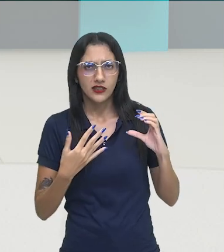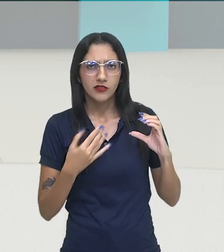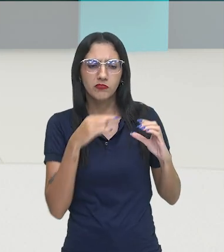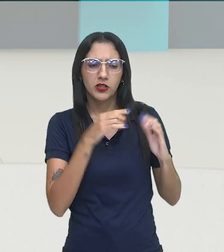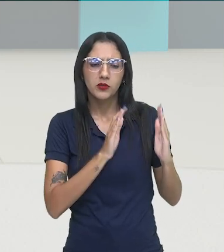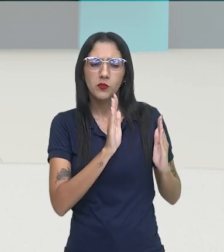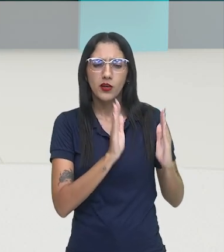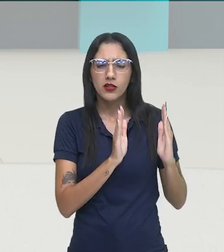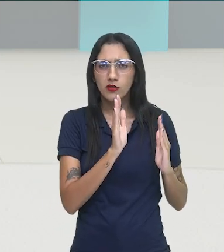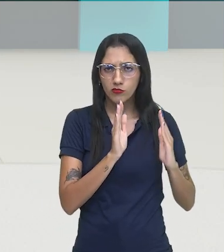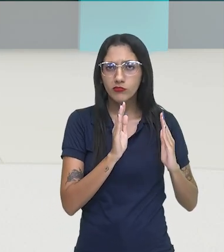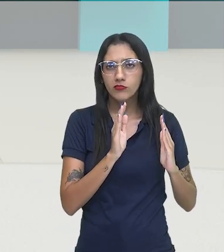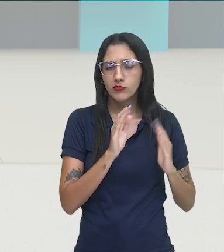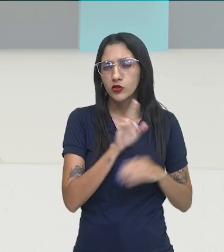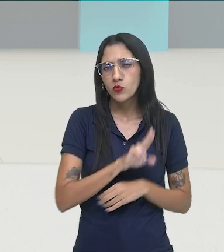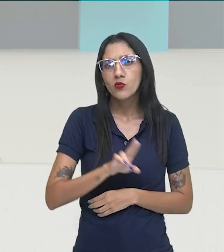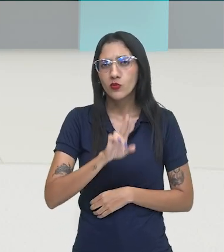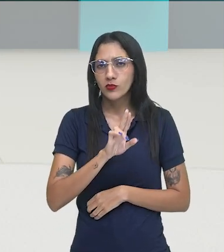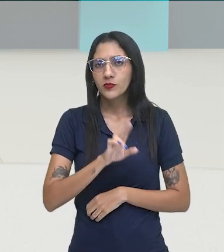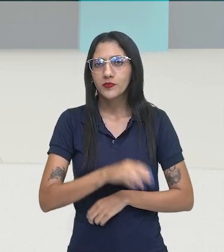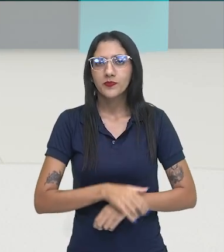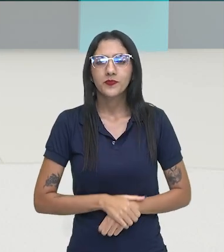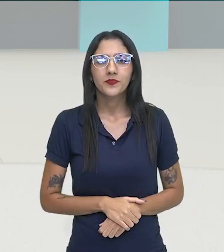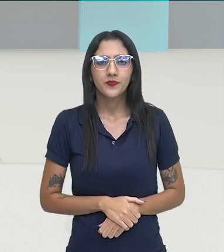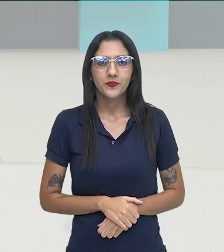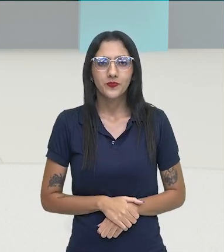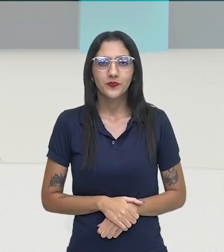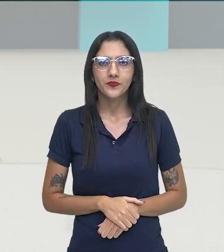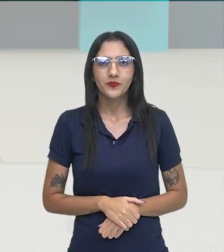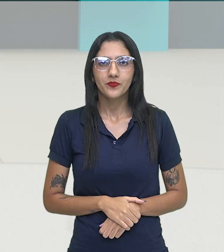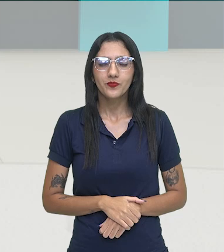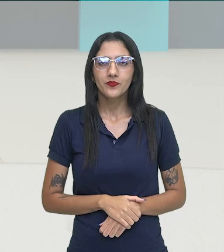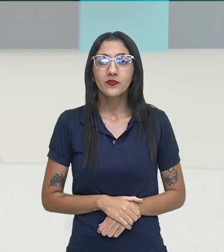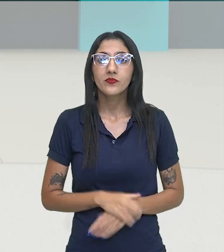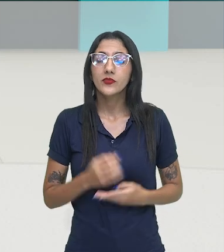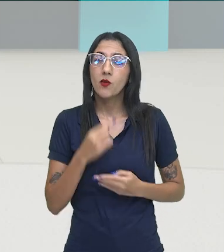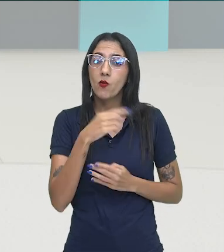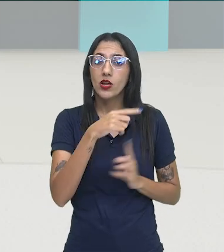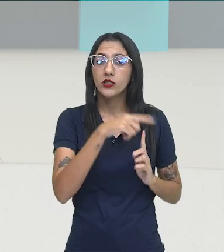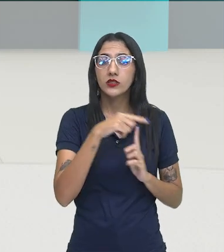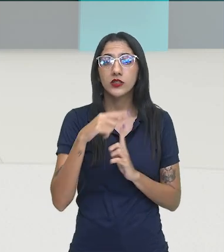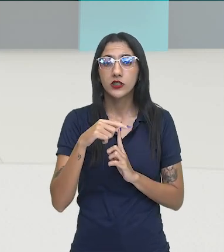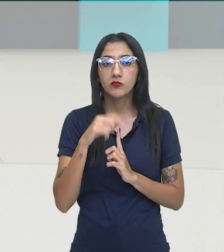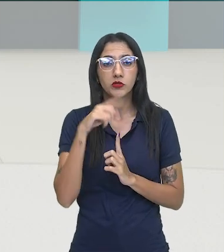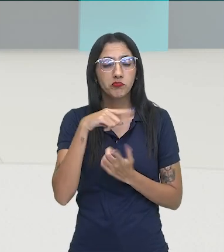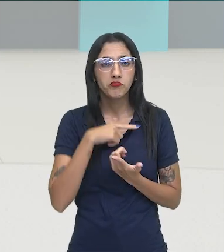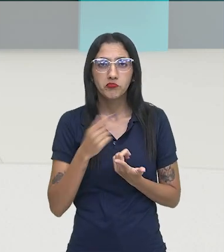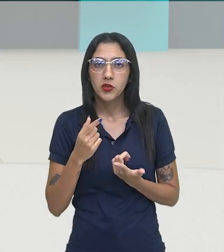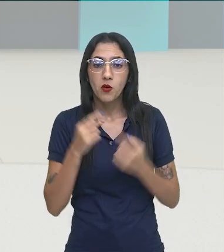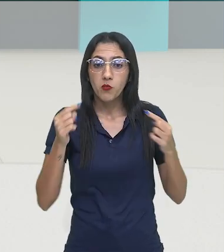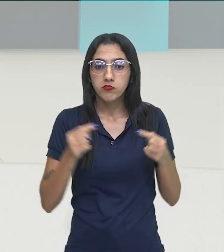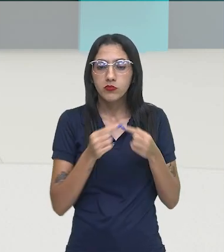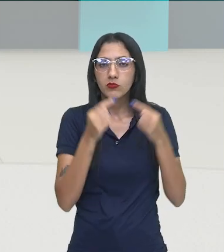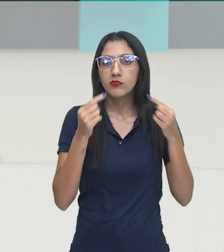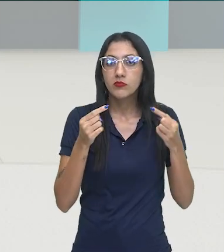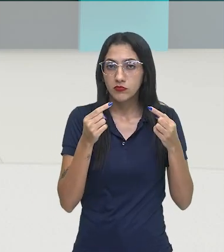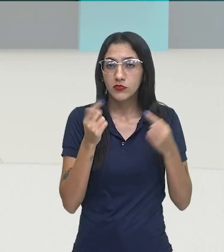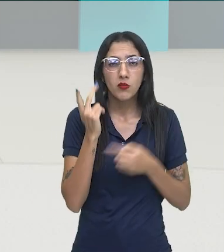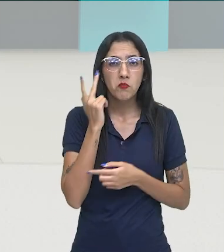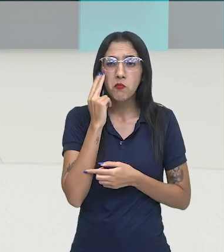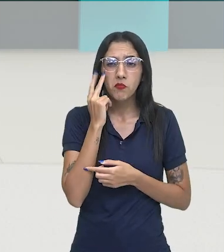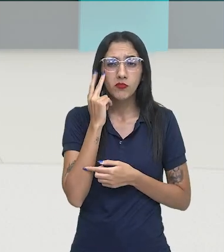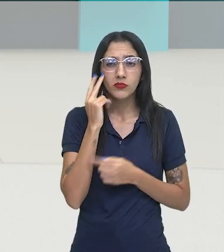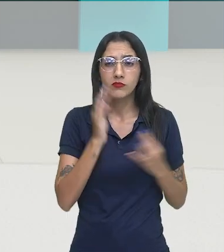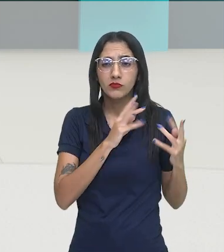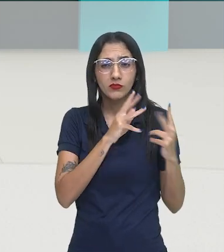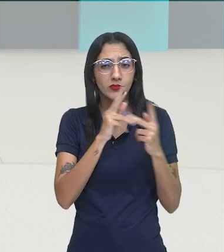vão ser representadas por esses movimentos. Então, esse estilo de época vai ser comum, né, a